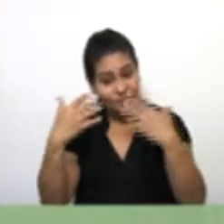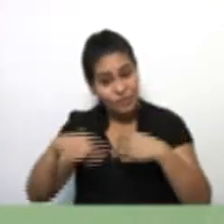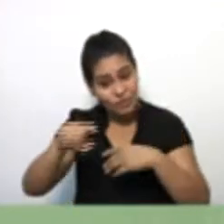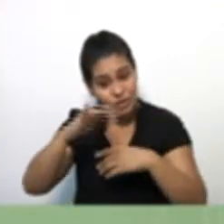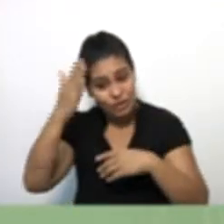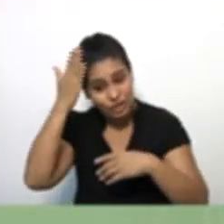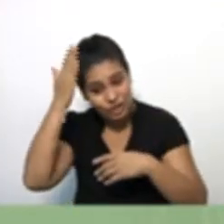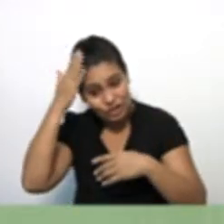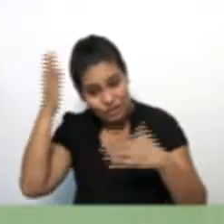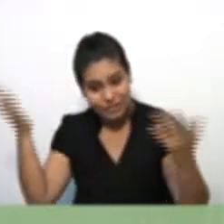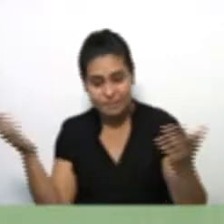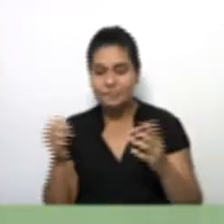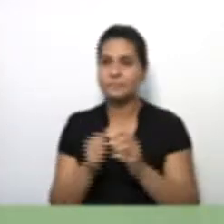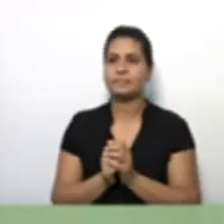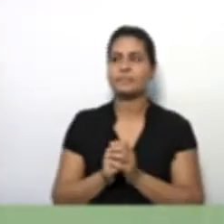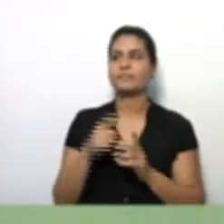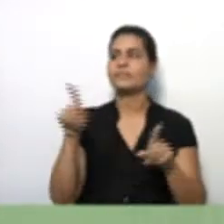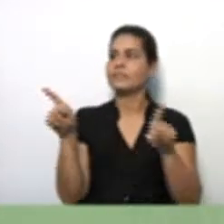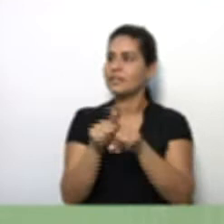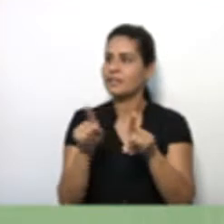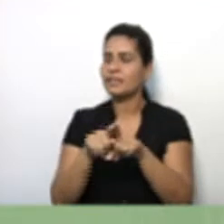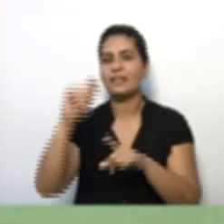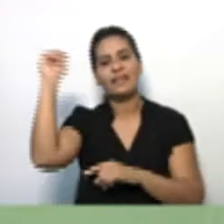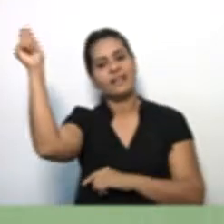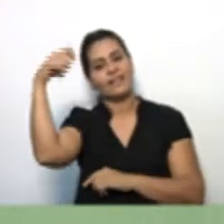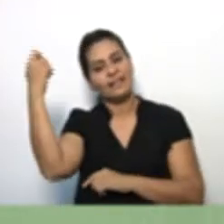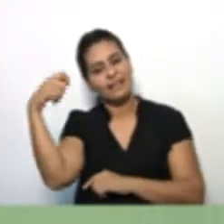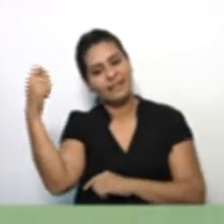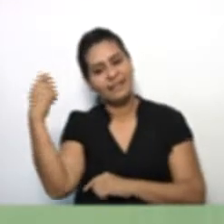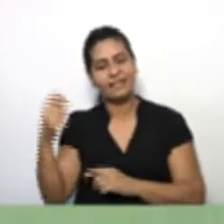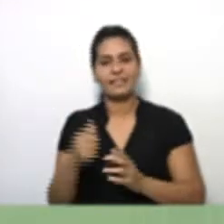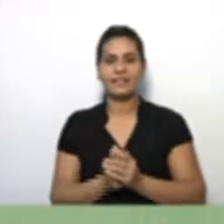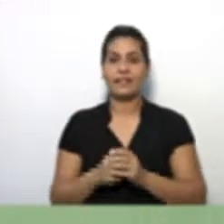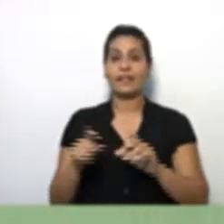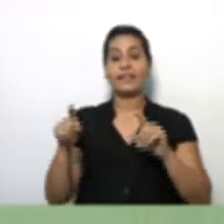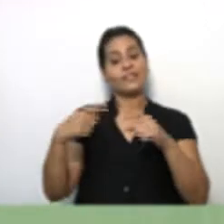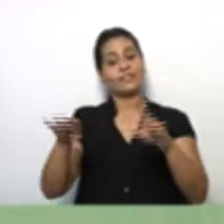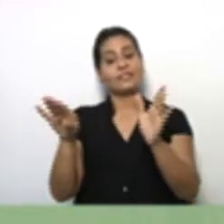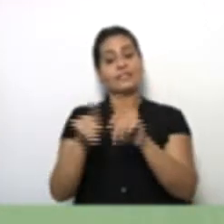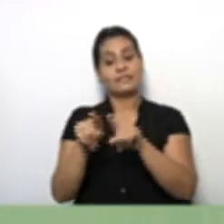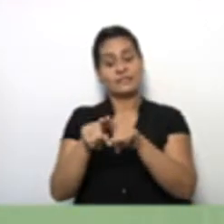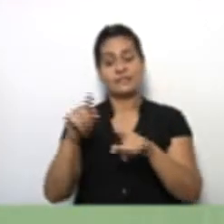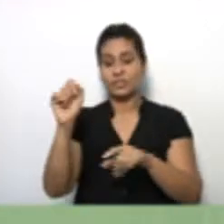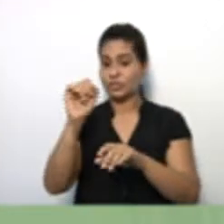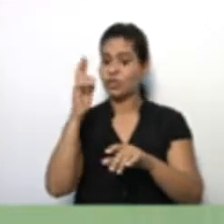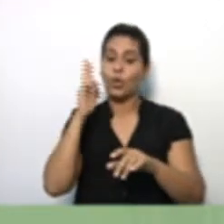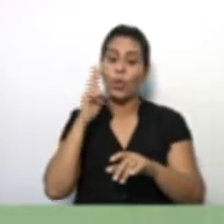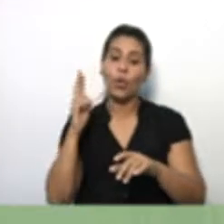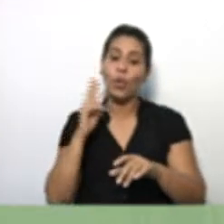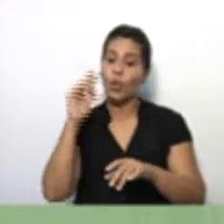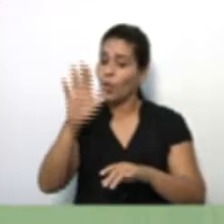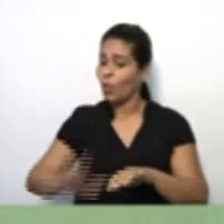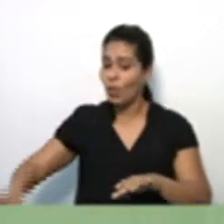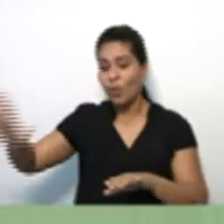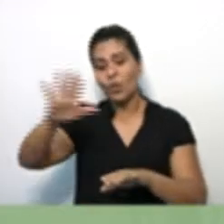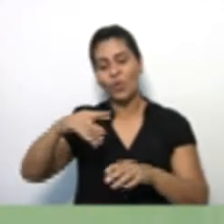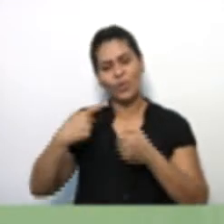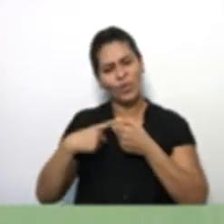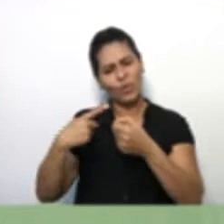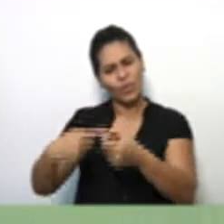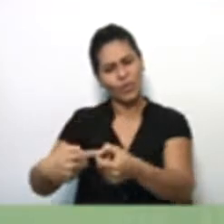de Jipa, você aí de Ariquemes, você, meu querido, do estado de Rondônia,